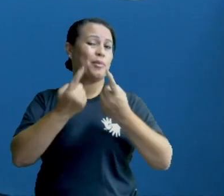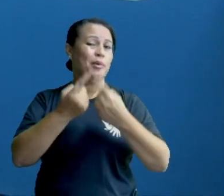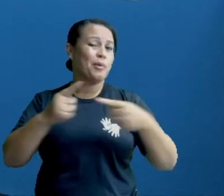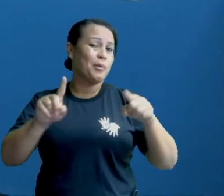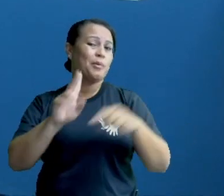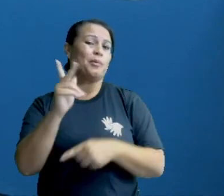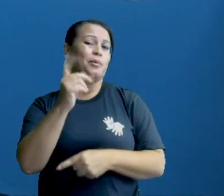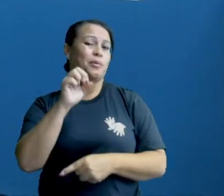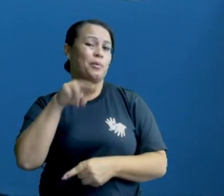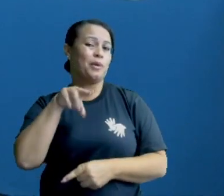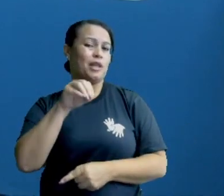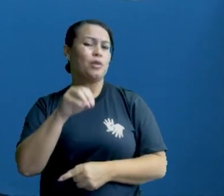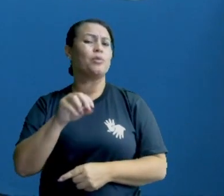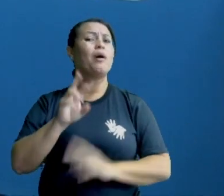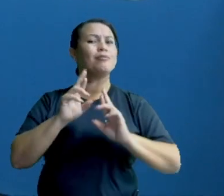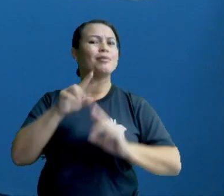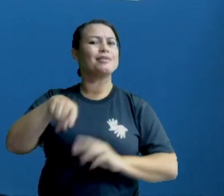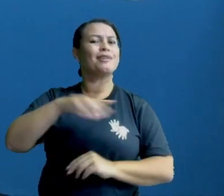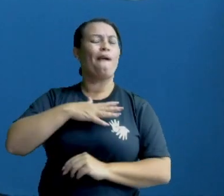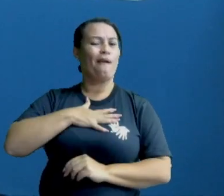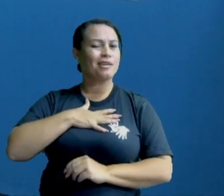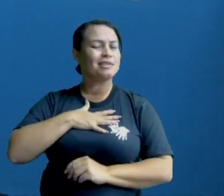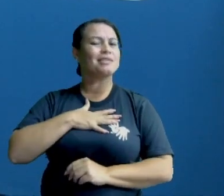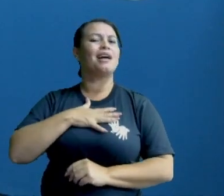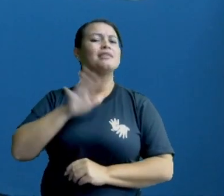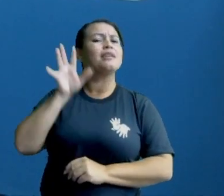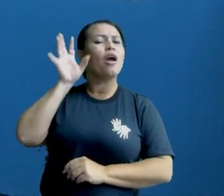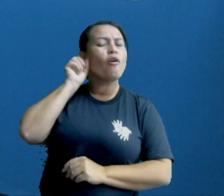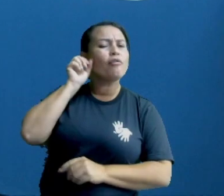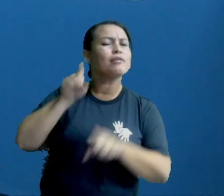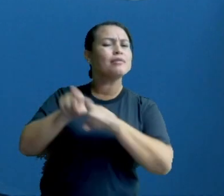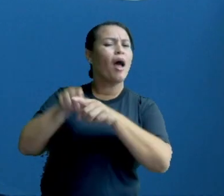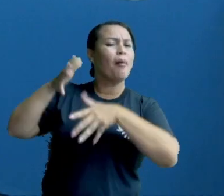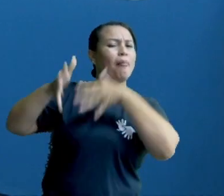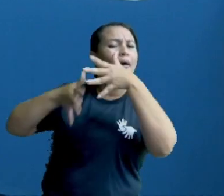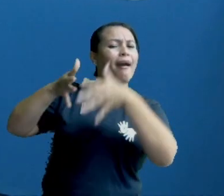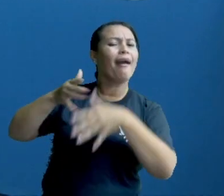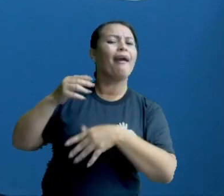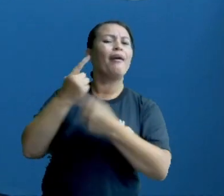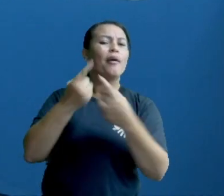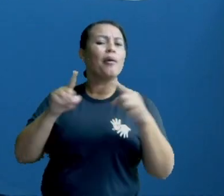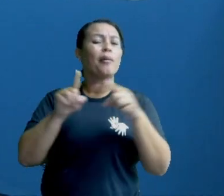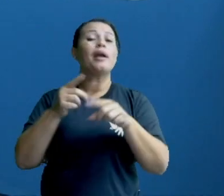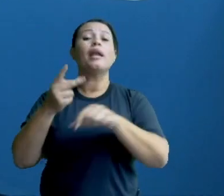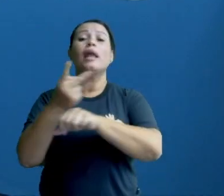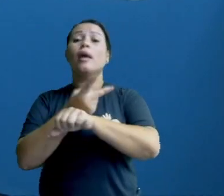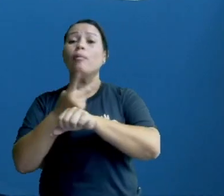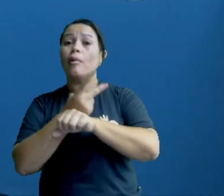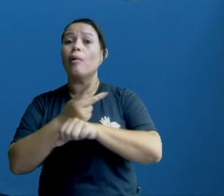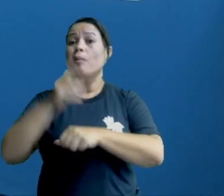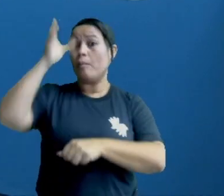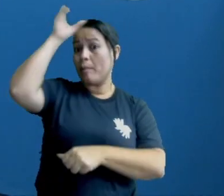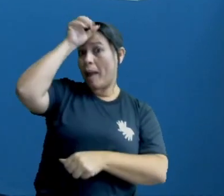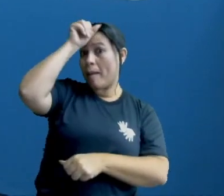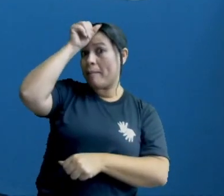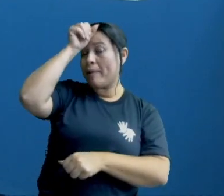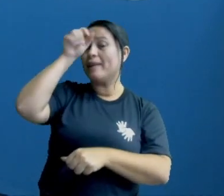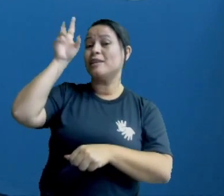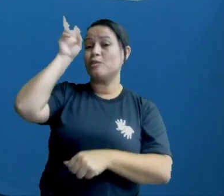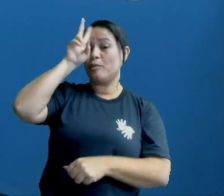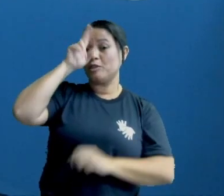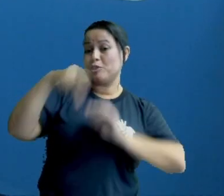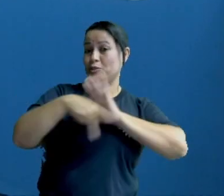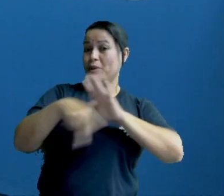Eu espero que vocês tenham gostado, que tenham escutado o hino e que continuem procurando cada vez mais aprender sobre a história da